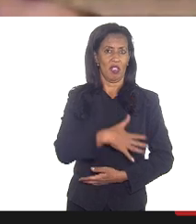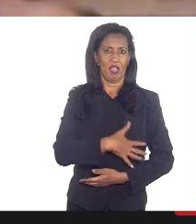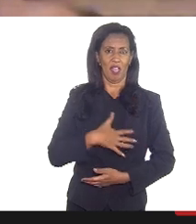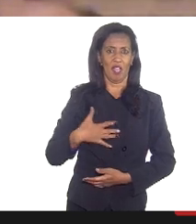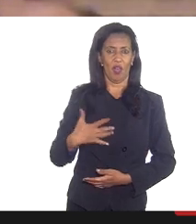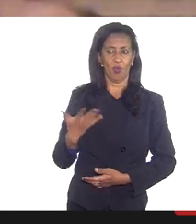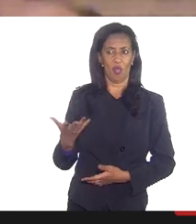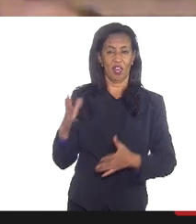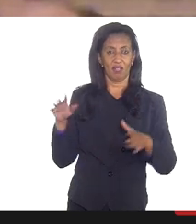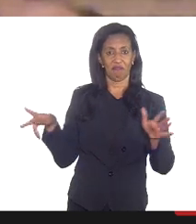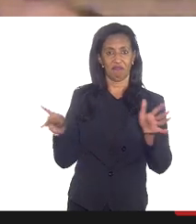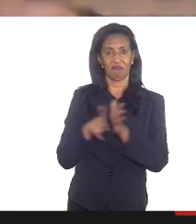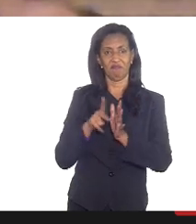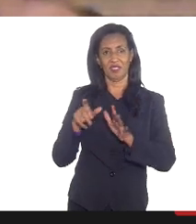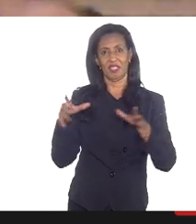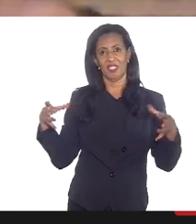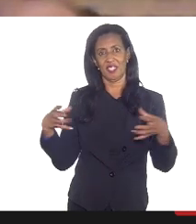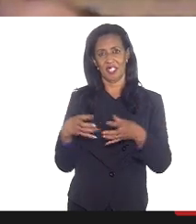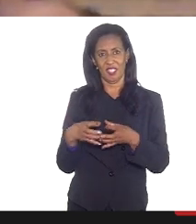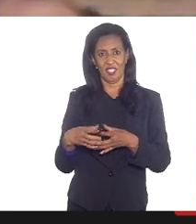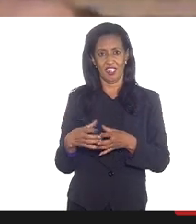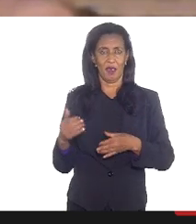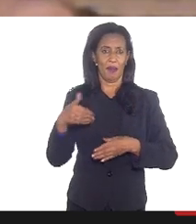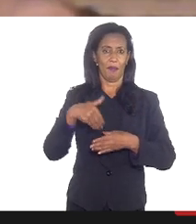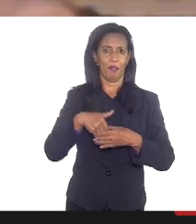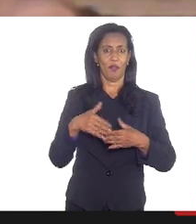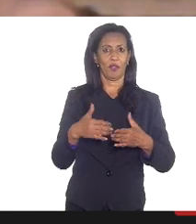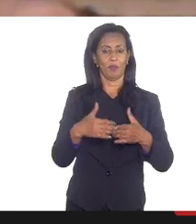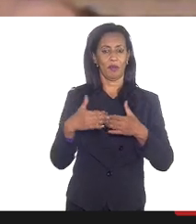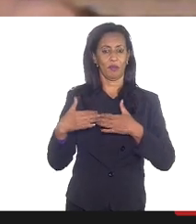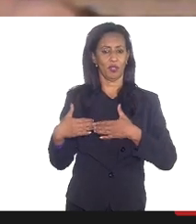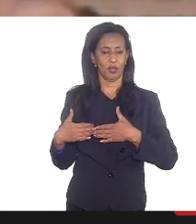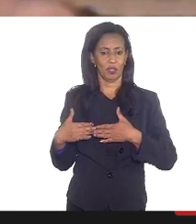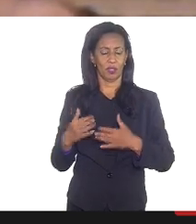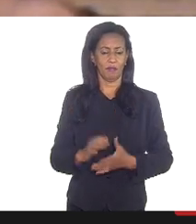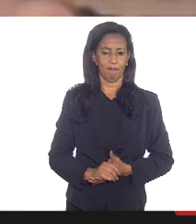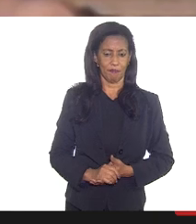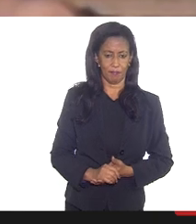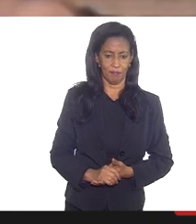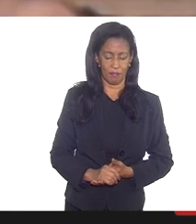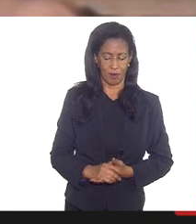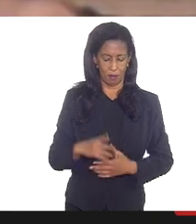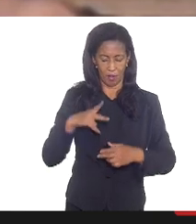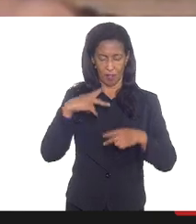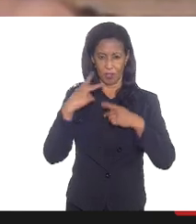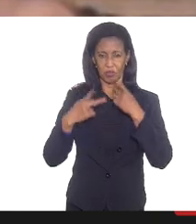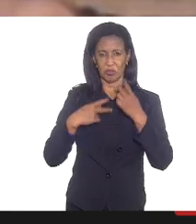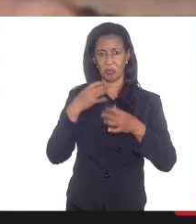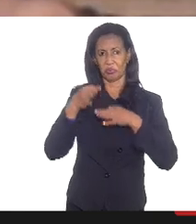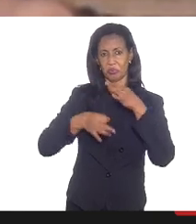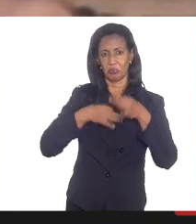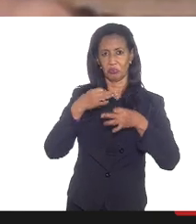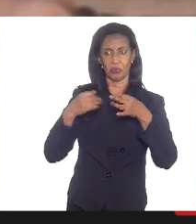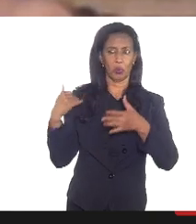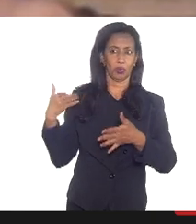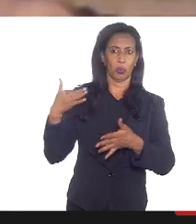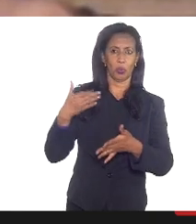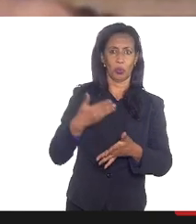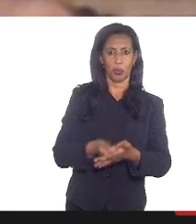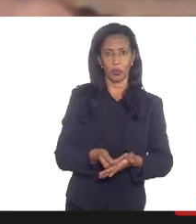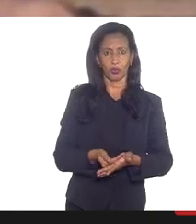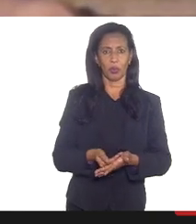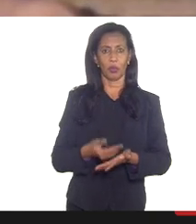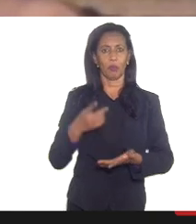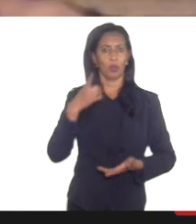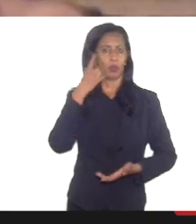esse colegiado. Meu voto é pela abstenção, pelas referidas questões trazidas aqui